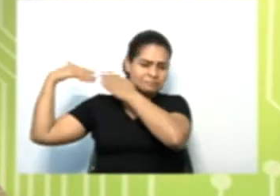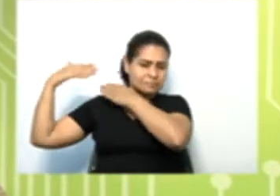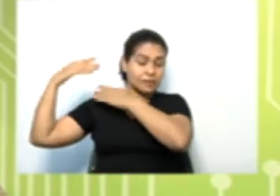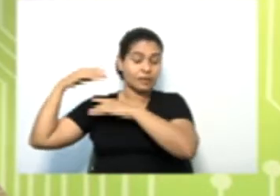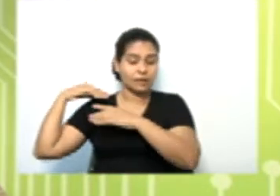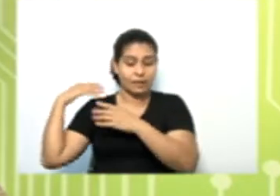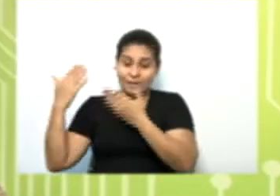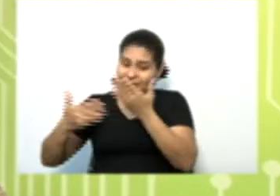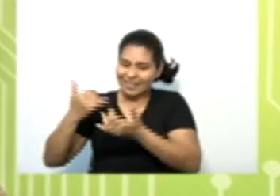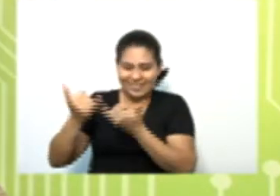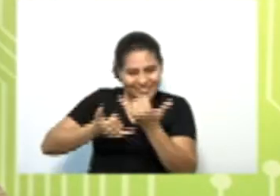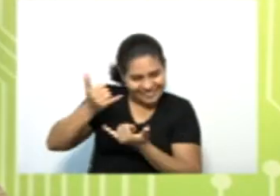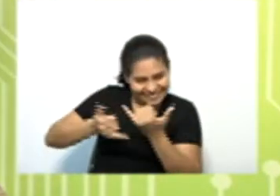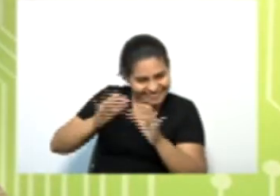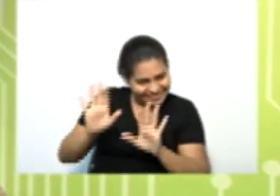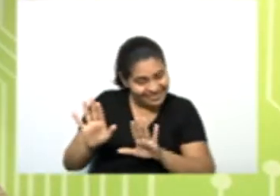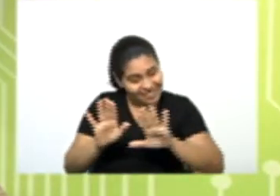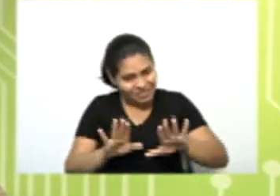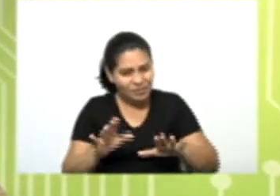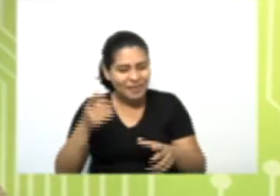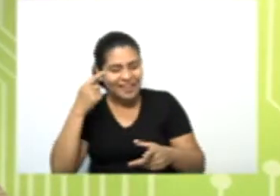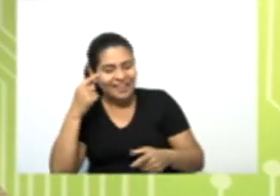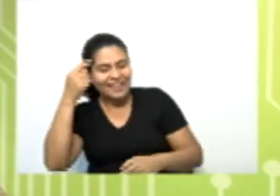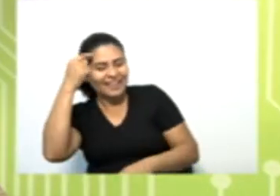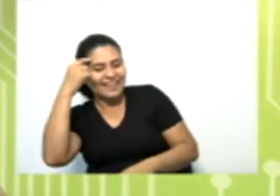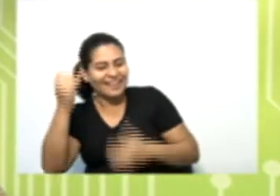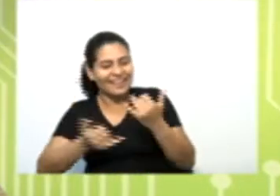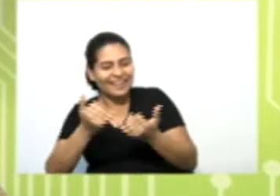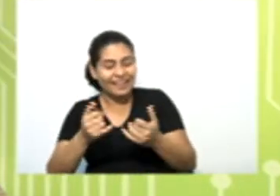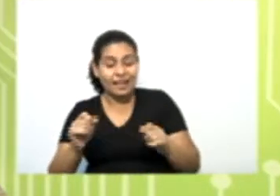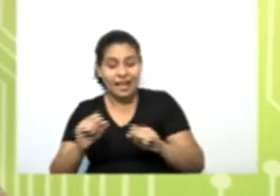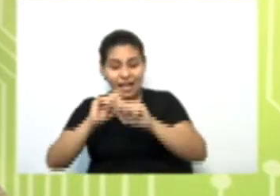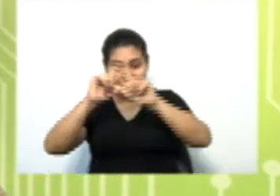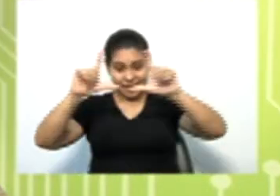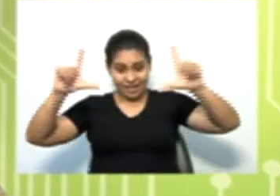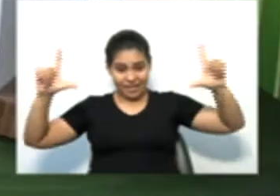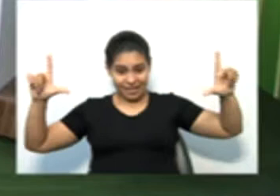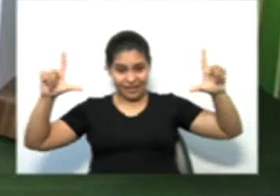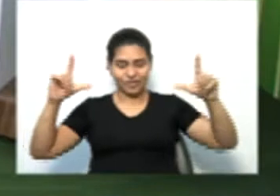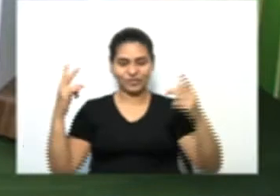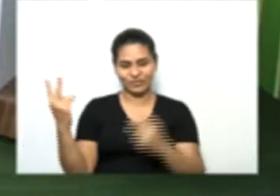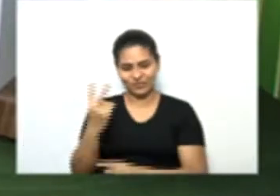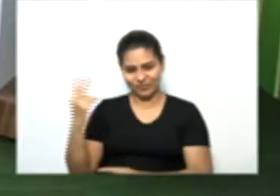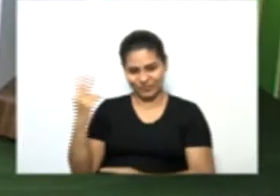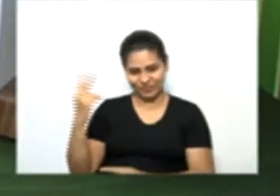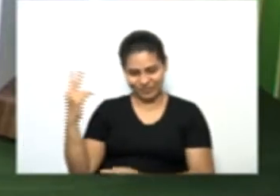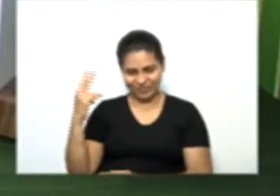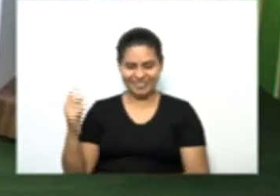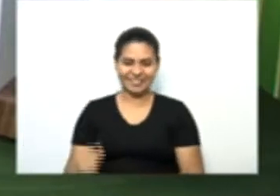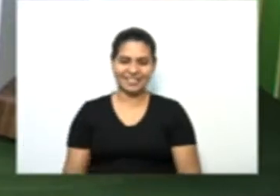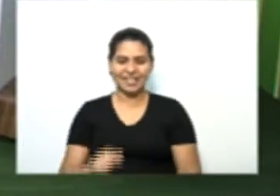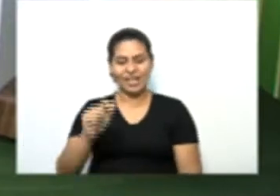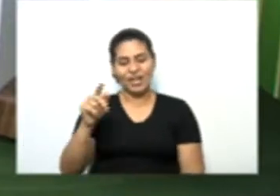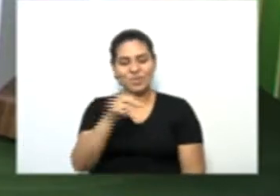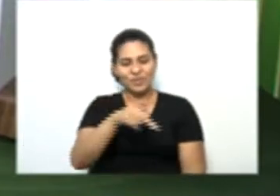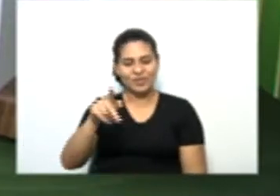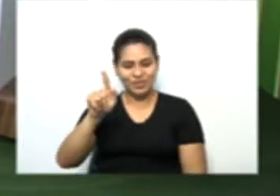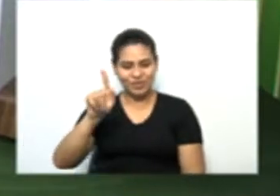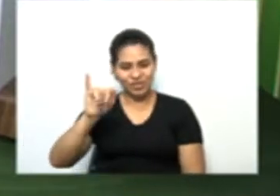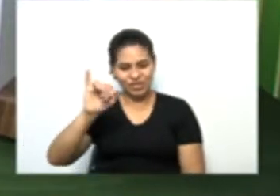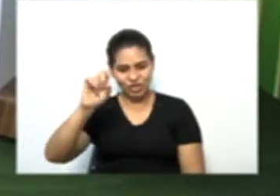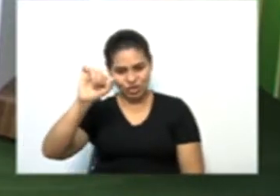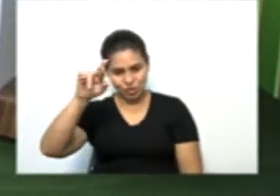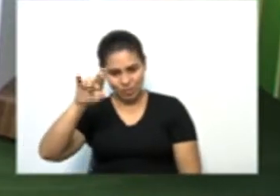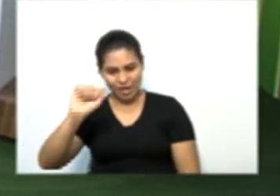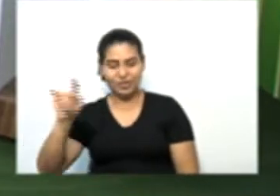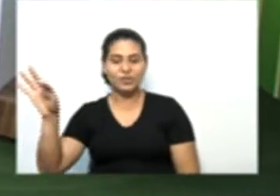passadas, aqui é uma brincadeirinha, tá? Só para dar uma distraída. Abre o ângulo aqui, o professor Gilberto ali, professor Gilberto, vamos legal. Lá. Então, qual